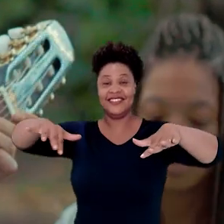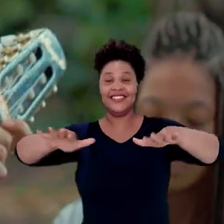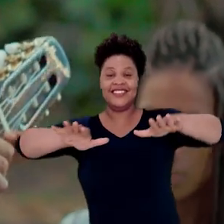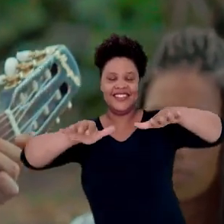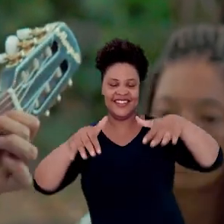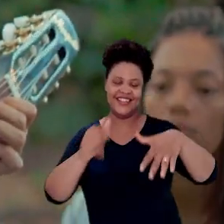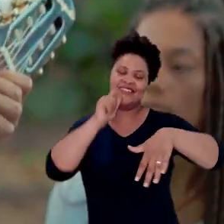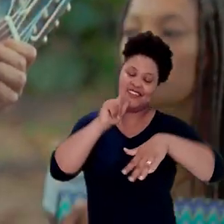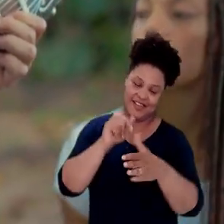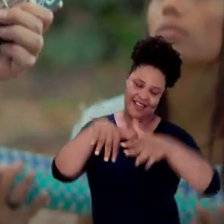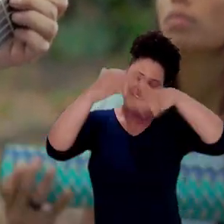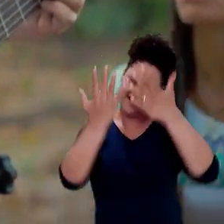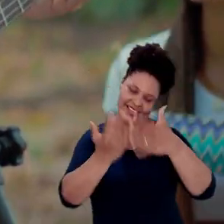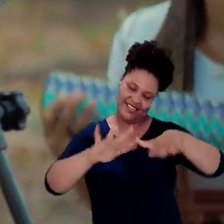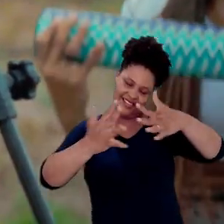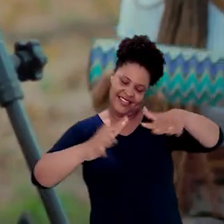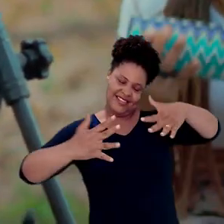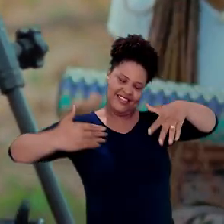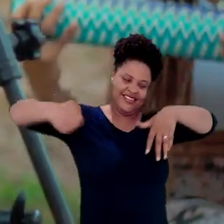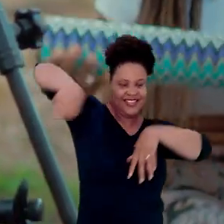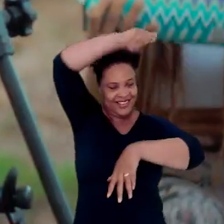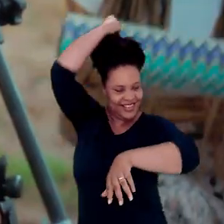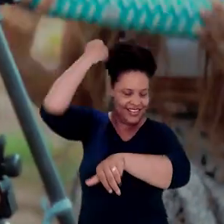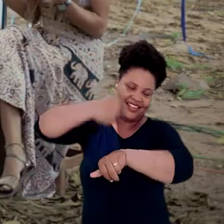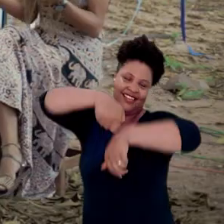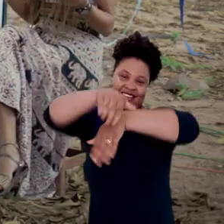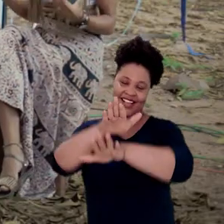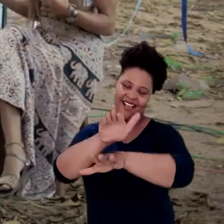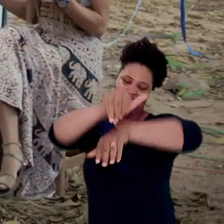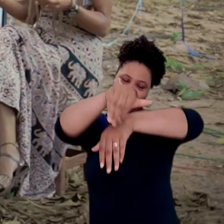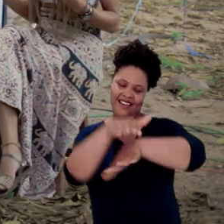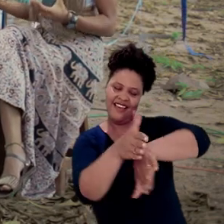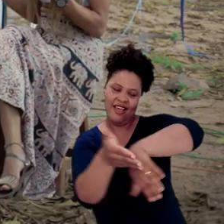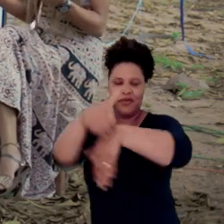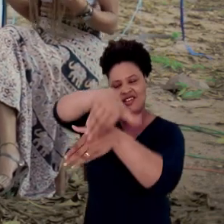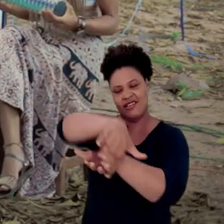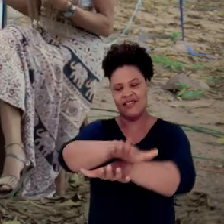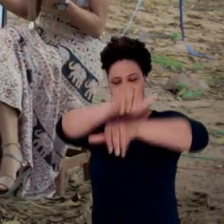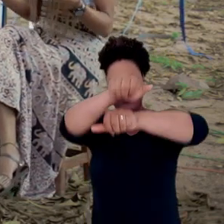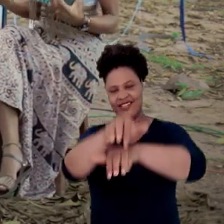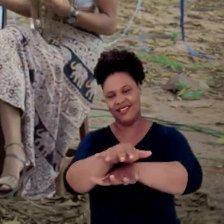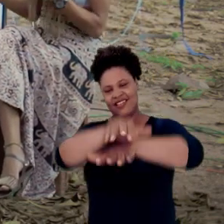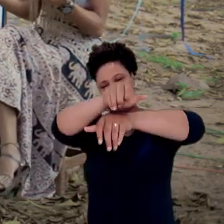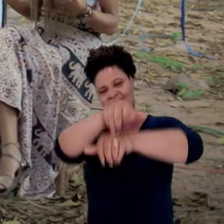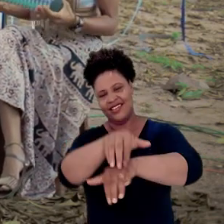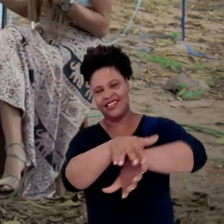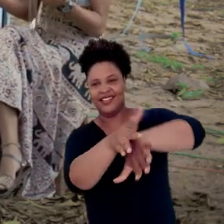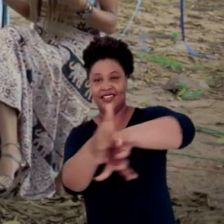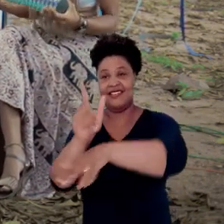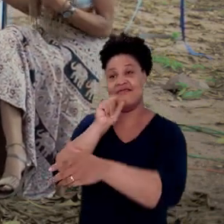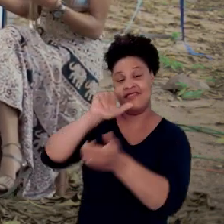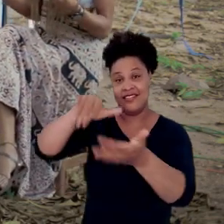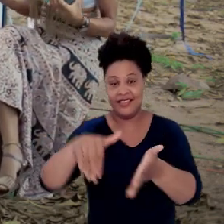balançou as ondas à beira do rio. Iemanjá balançou as ondas